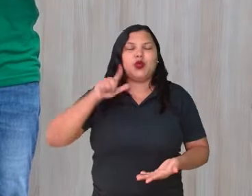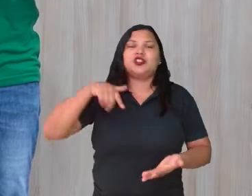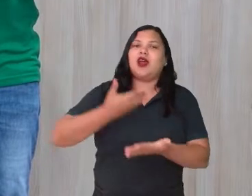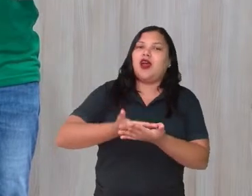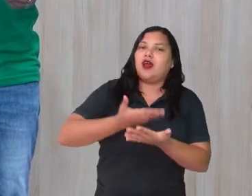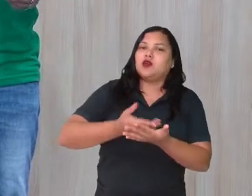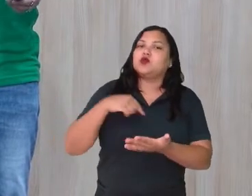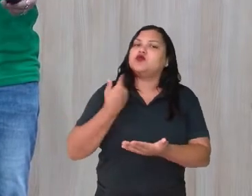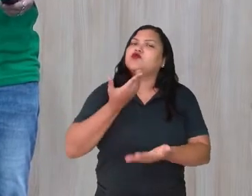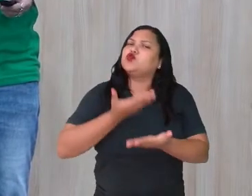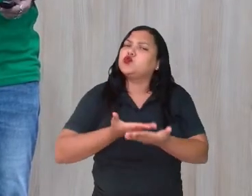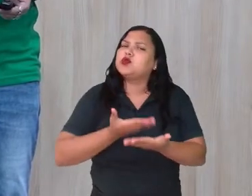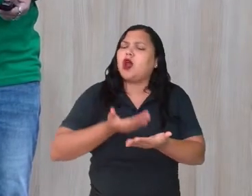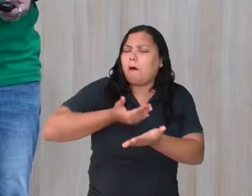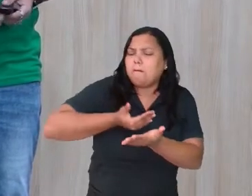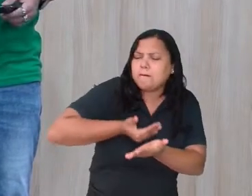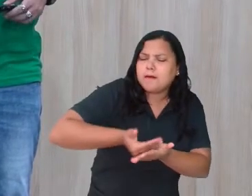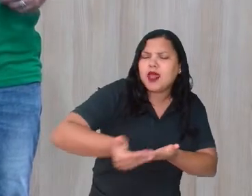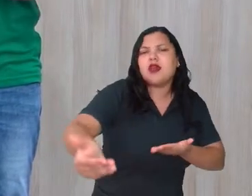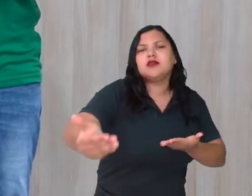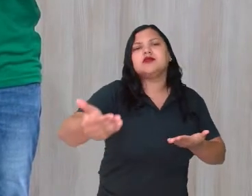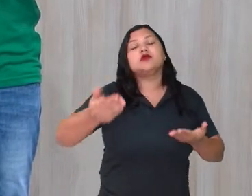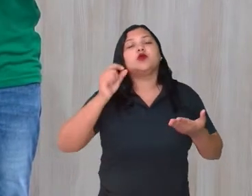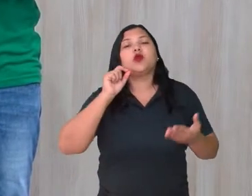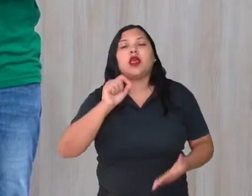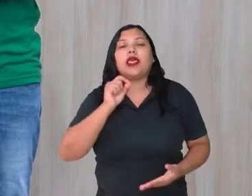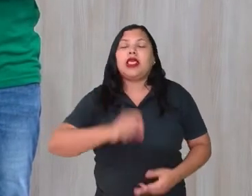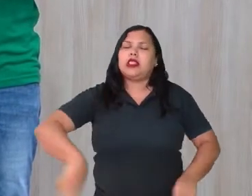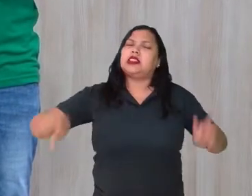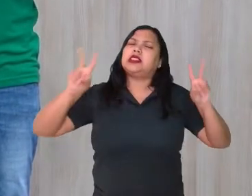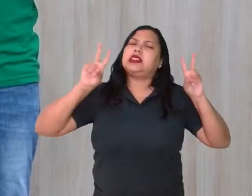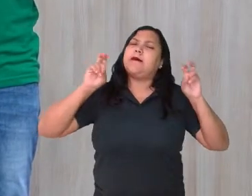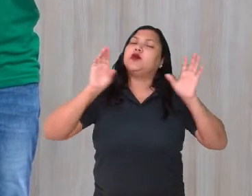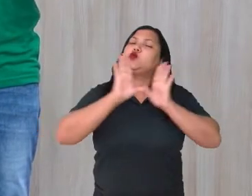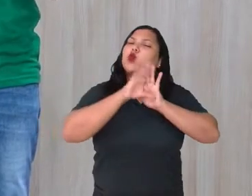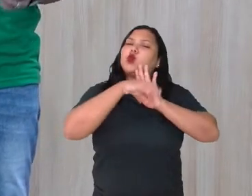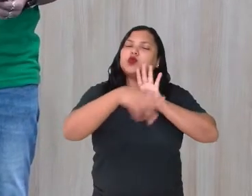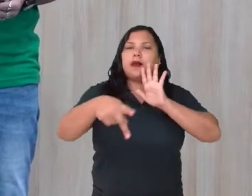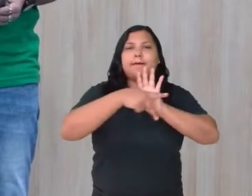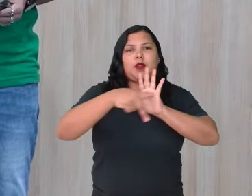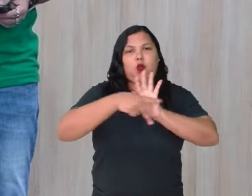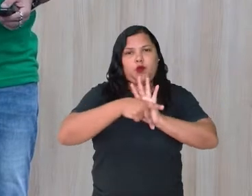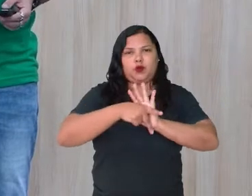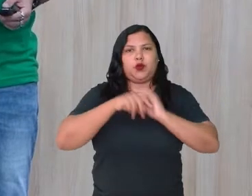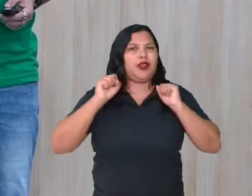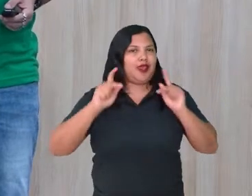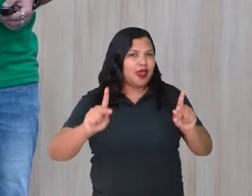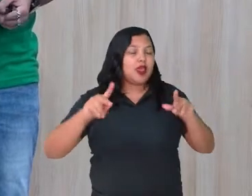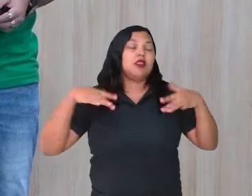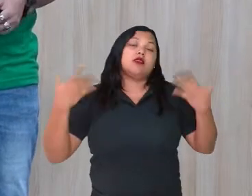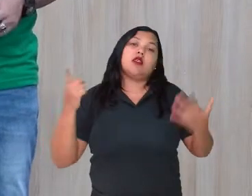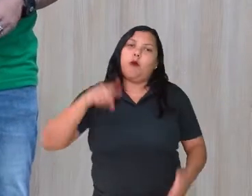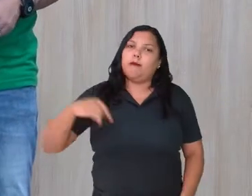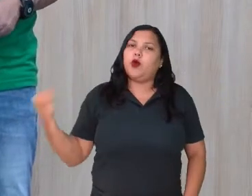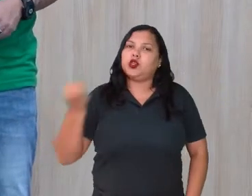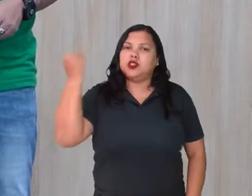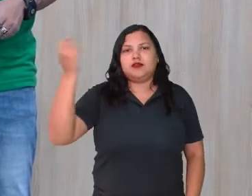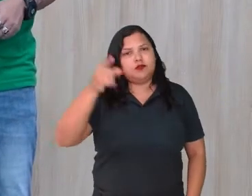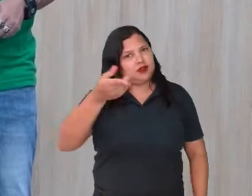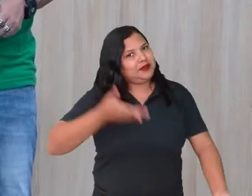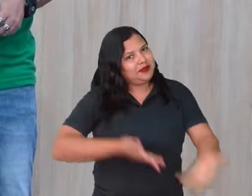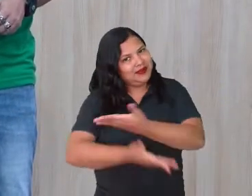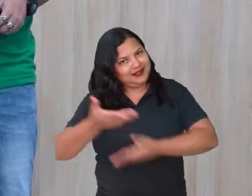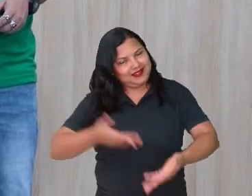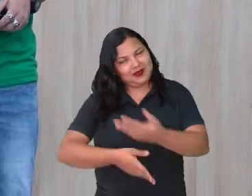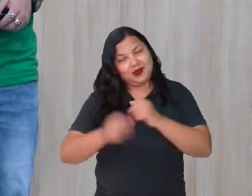gente vai trabalhar desde o começo agora a questão de chance. A gente vai começar a avaliar. Então, por isso que é importante a sua participação